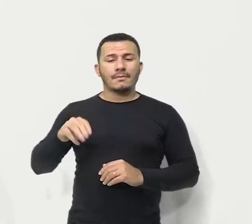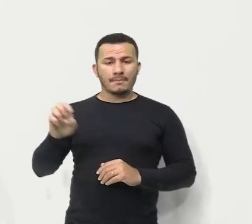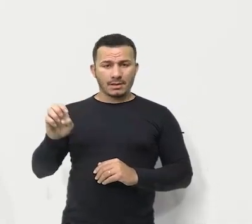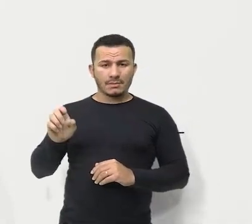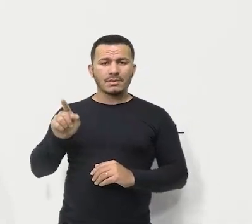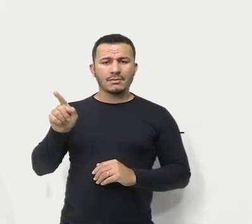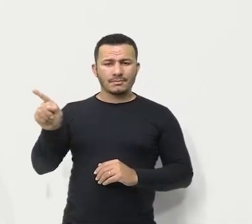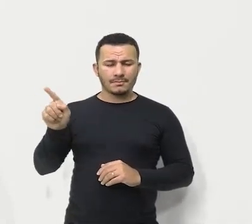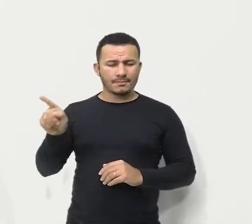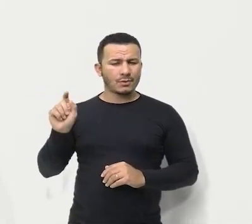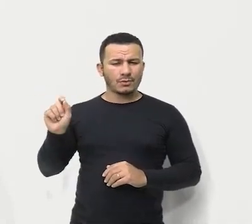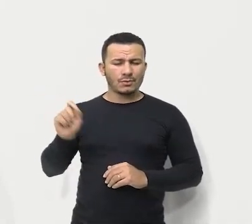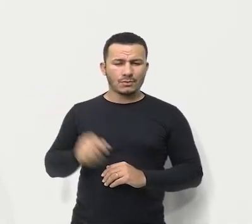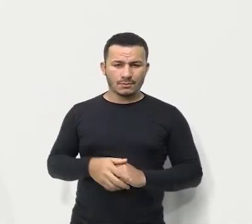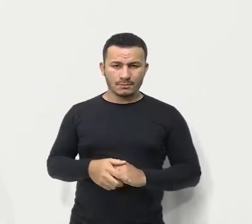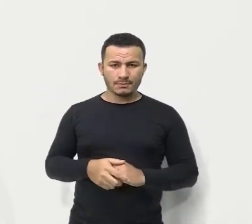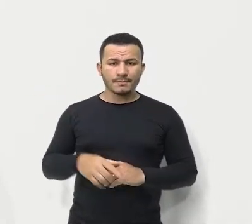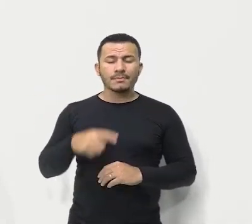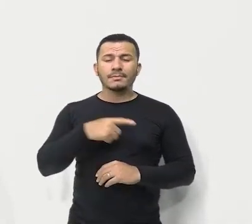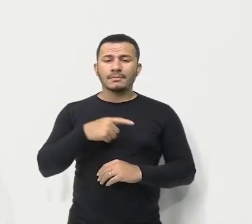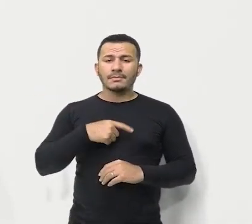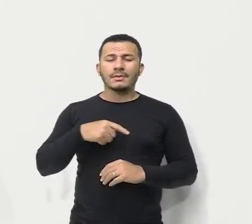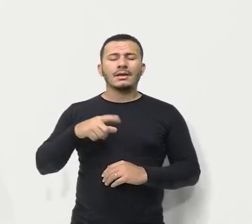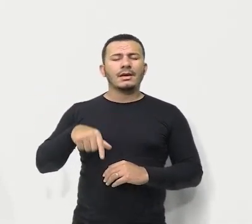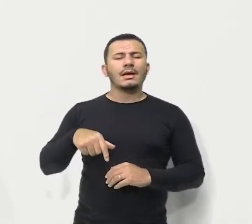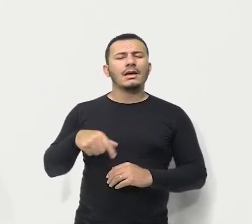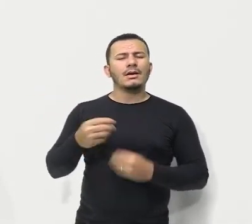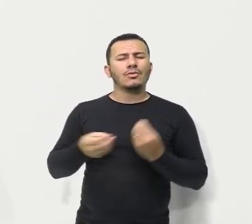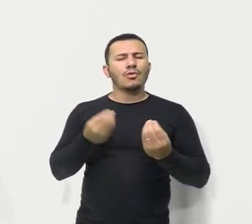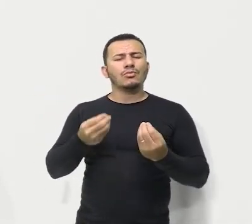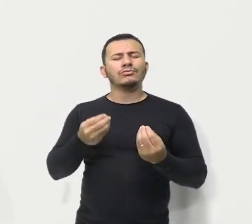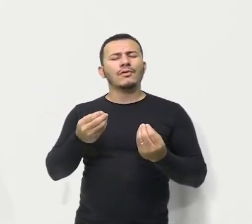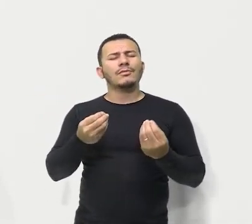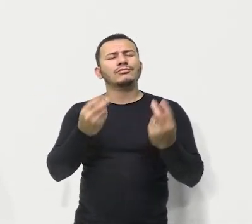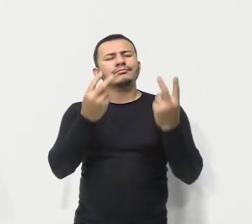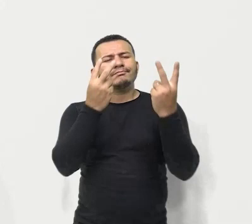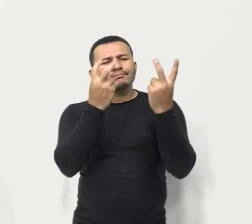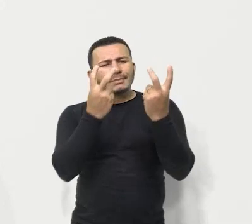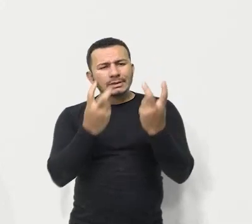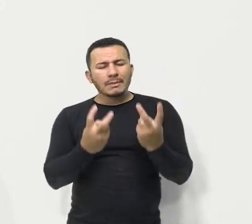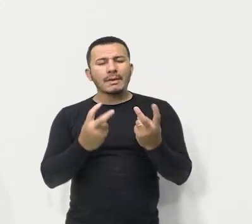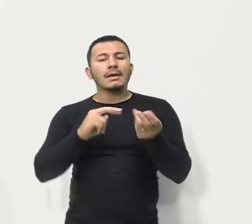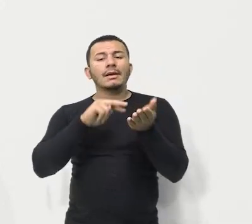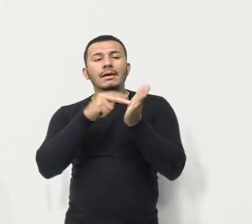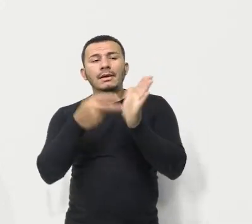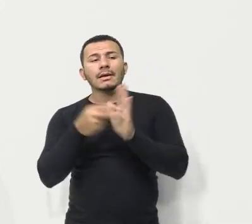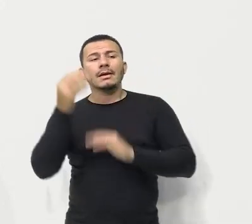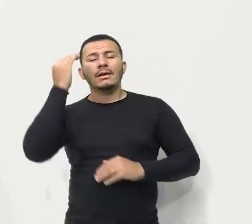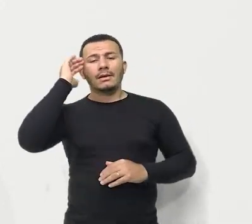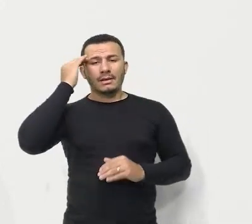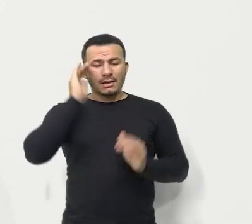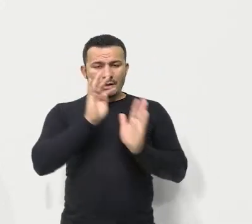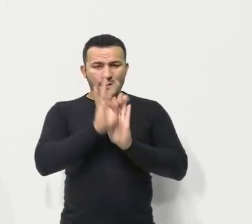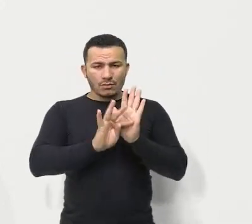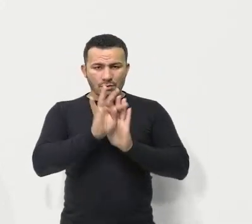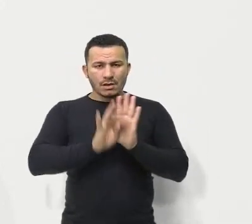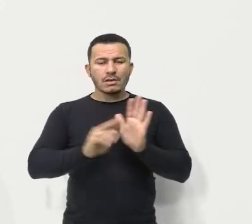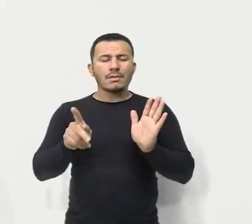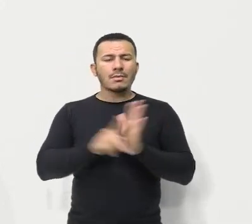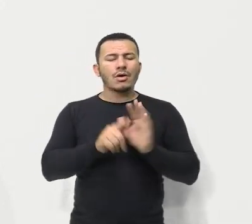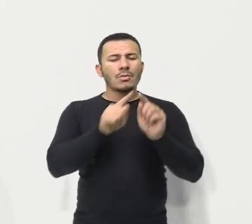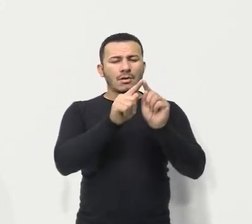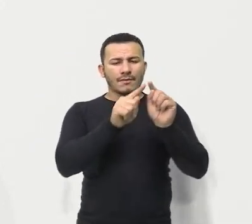para nós o seguinte, uma interpretação vertical. Por quê? A gente nota